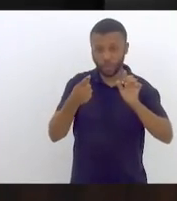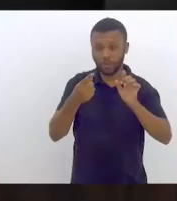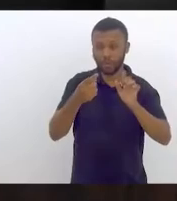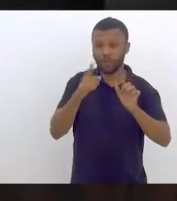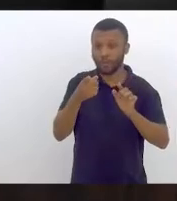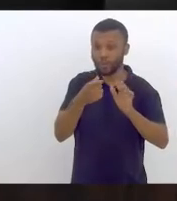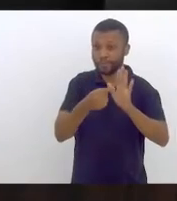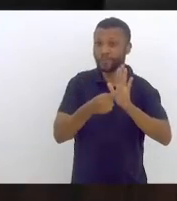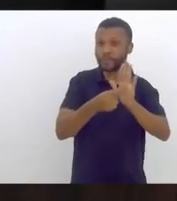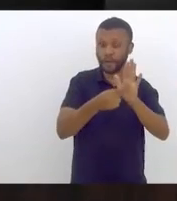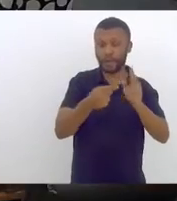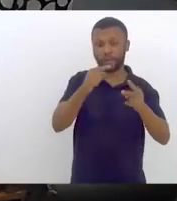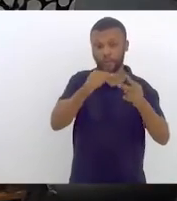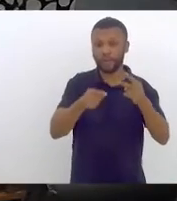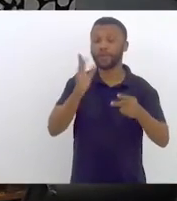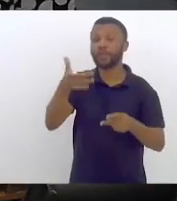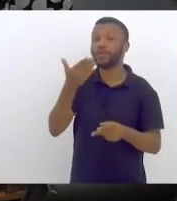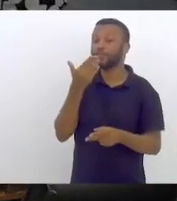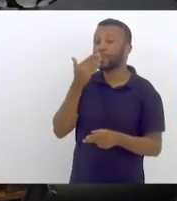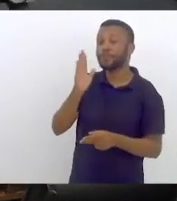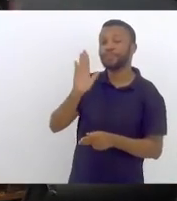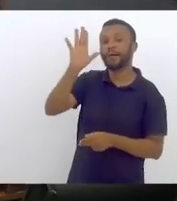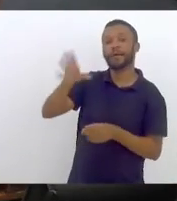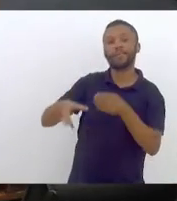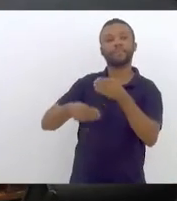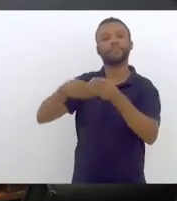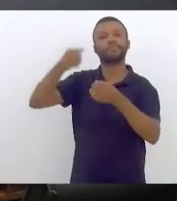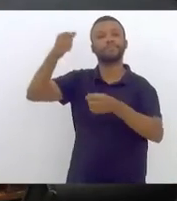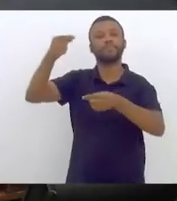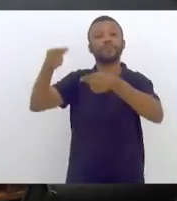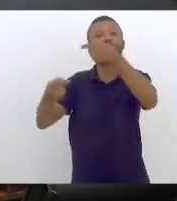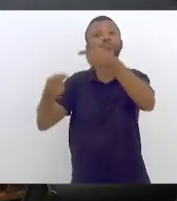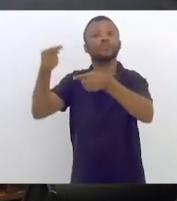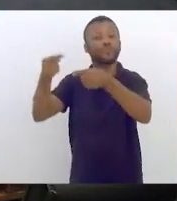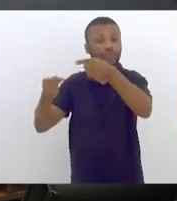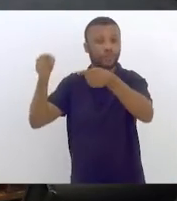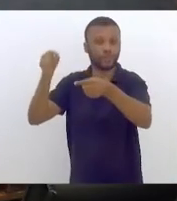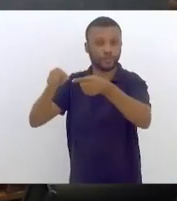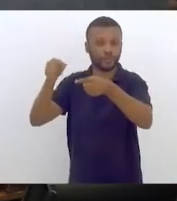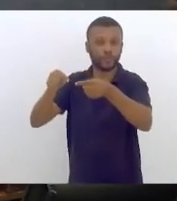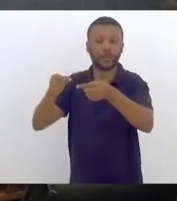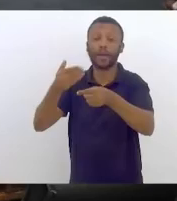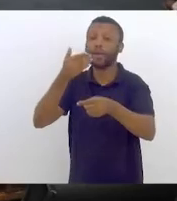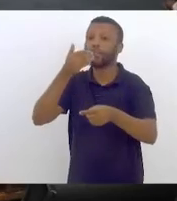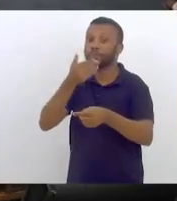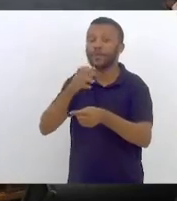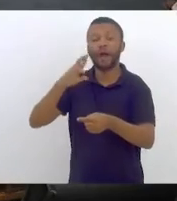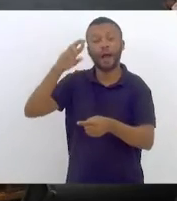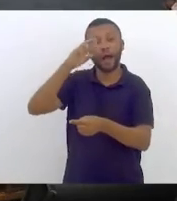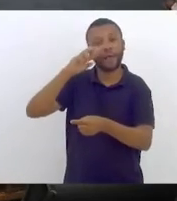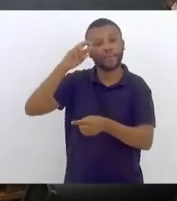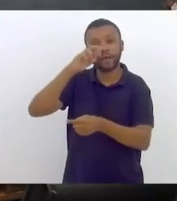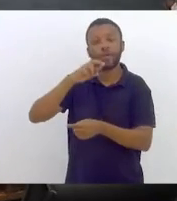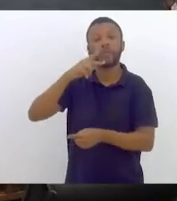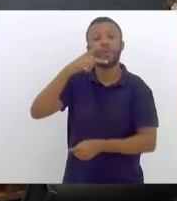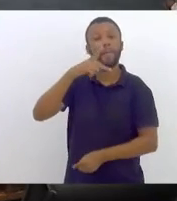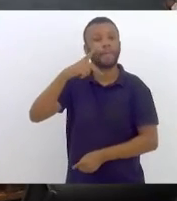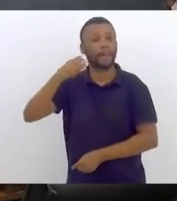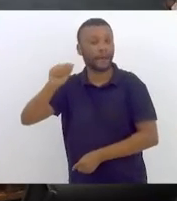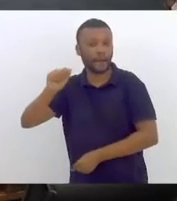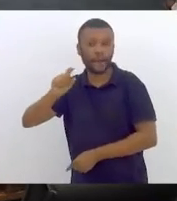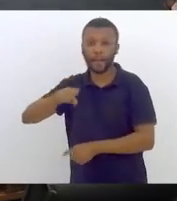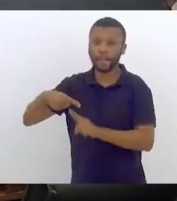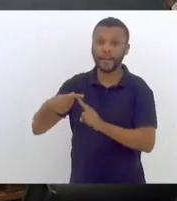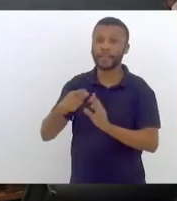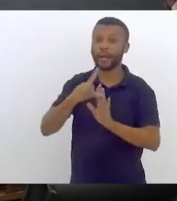depois... Já estou me inscrevendo, senhor presidente, okay, para discutir a revisão do PPA e a nossa